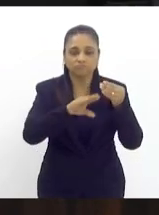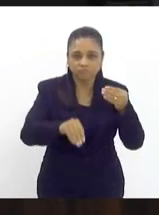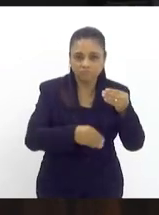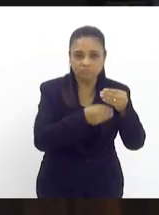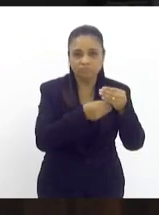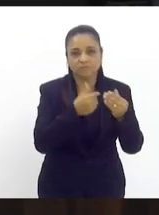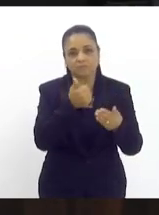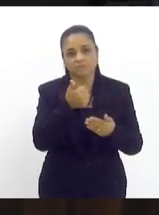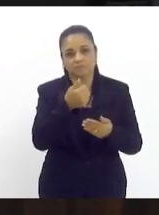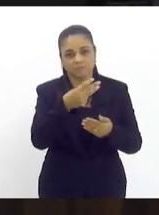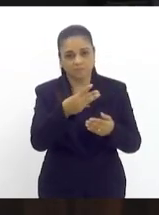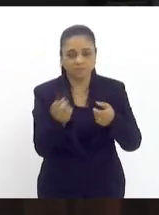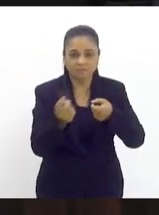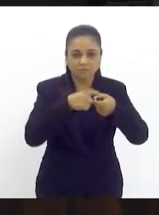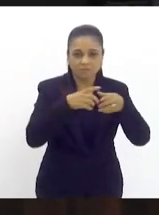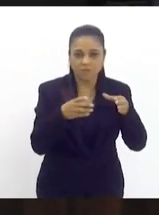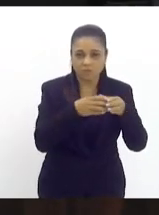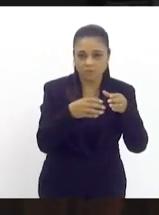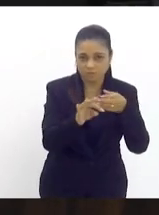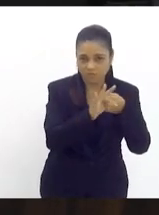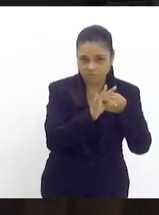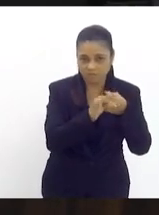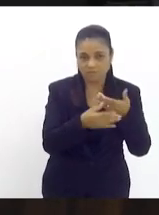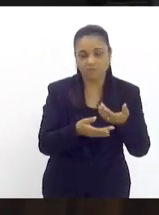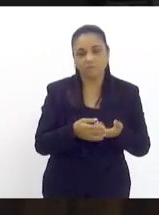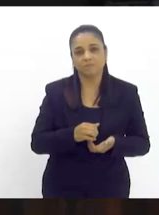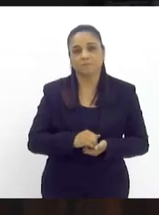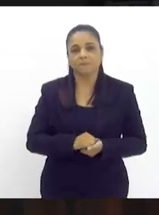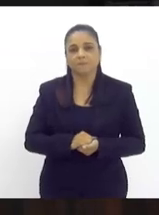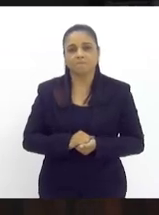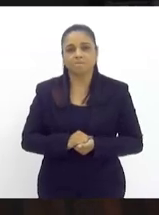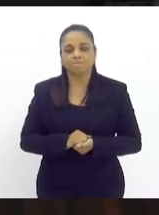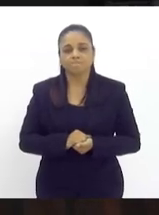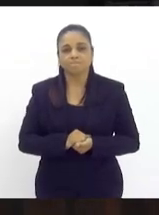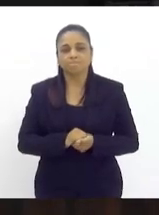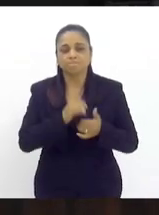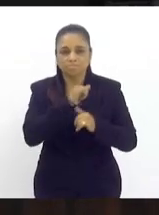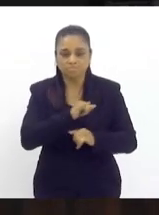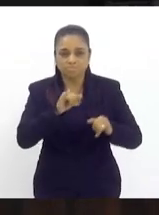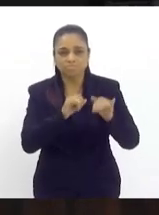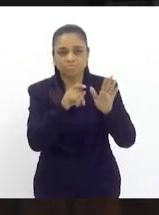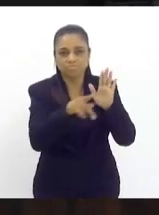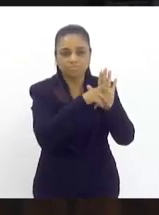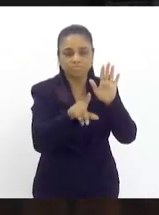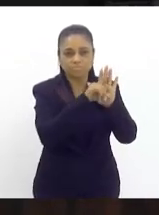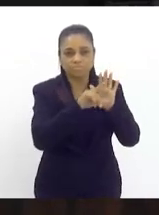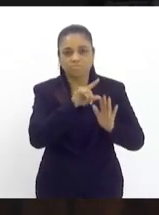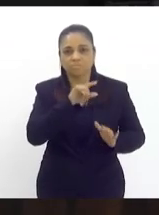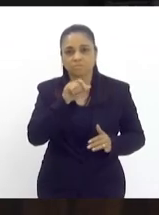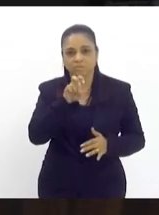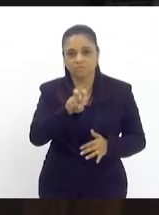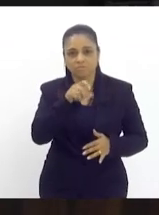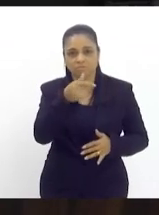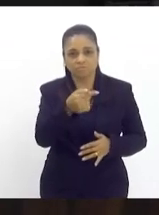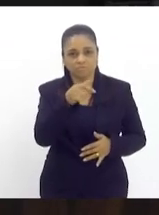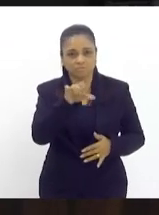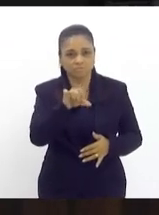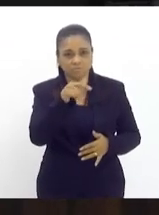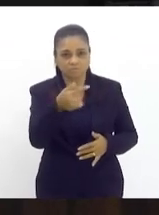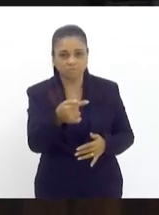13 emendas e retorna as comissões técnicas anuncie o projeto de lei número